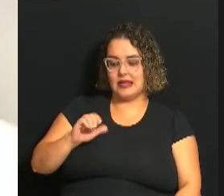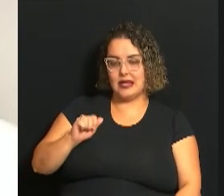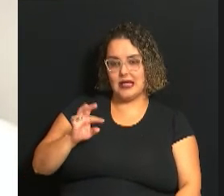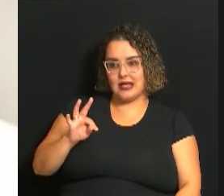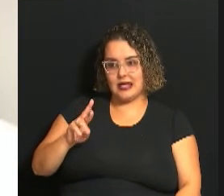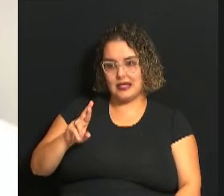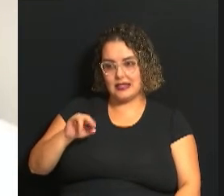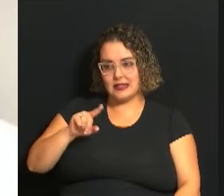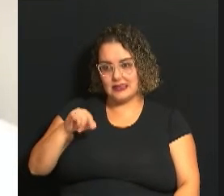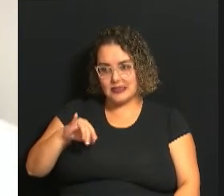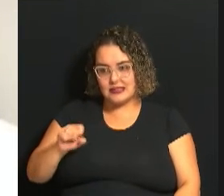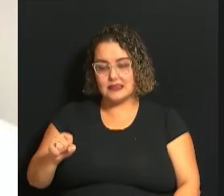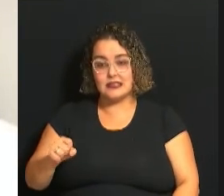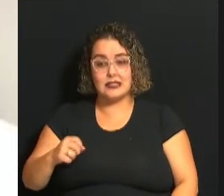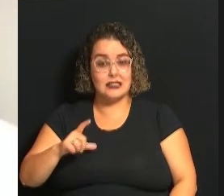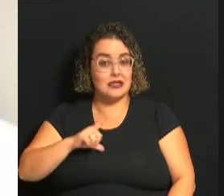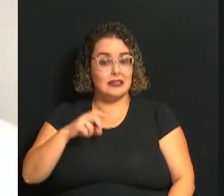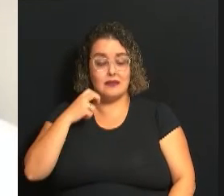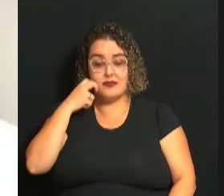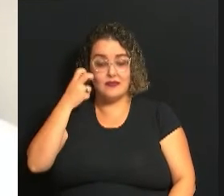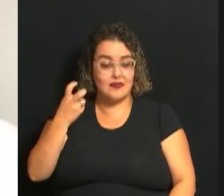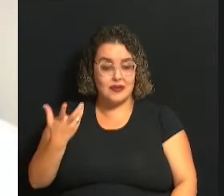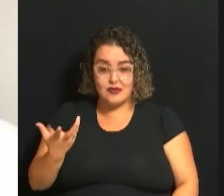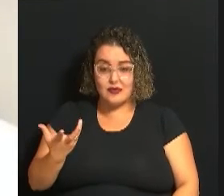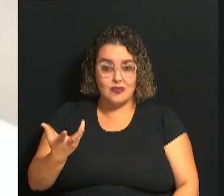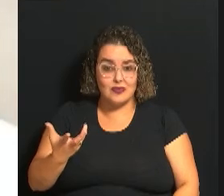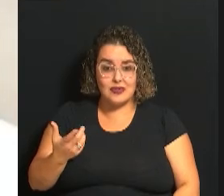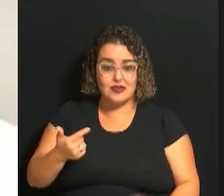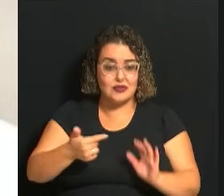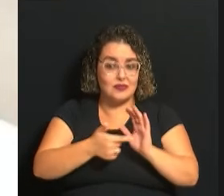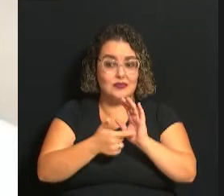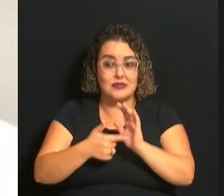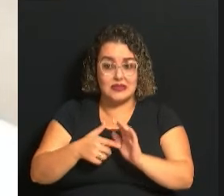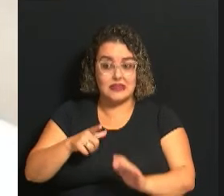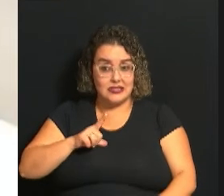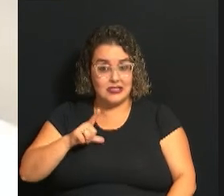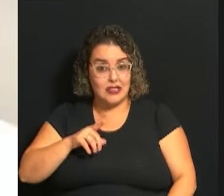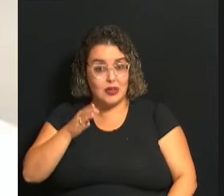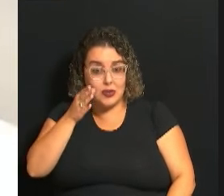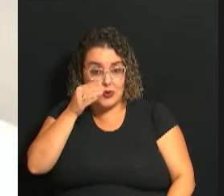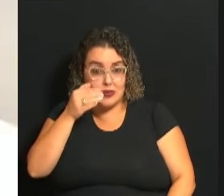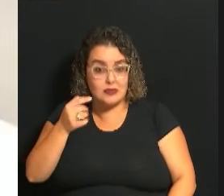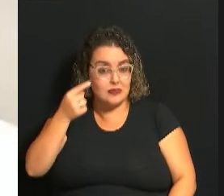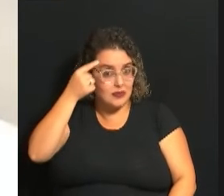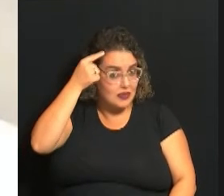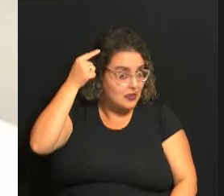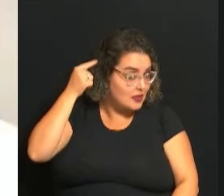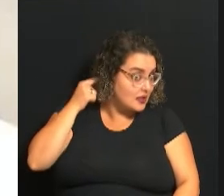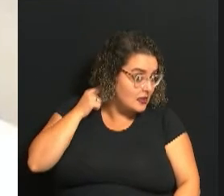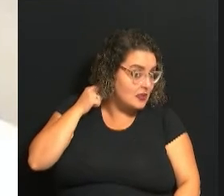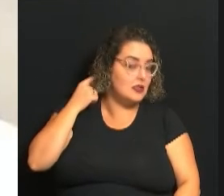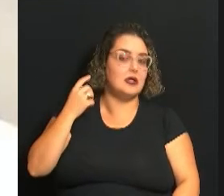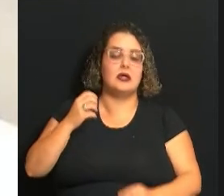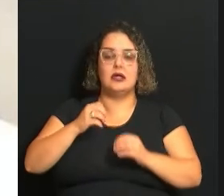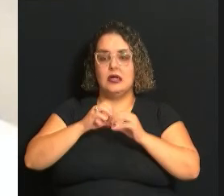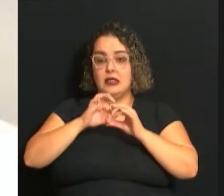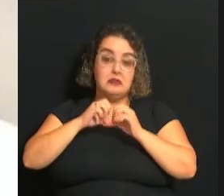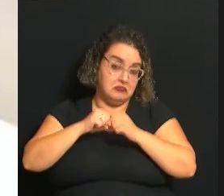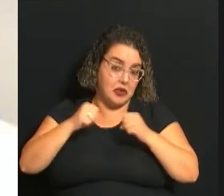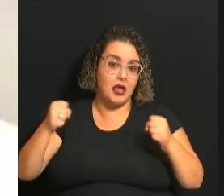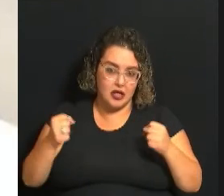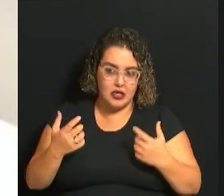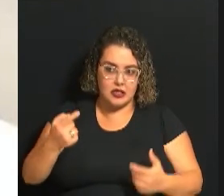mostrá-las, né? Eu não tenho vergonha alguma, tem gente que tem curiosidade em ver a cicatriz na minha cabeça, que é uma cicatriz grande, né? Foi um